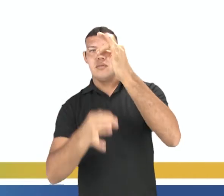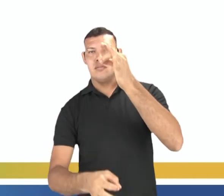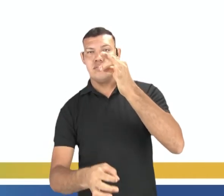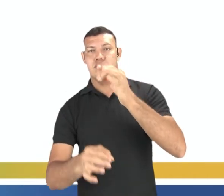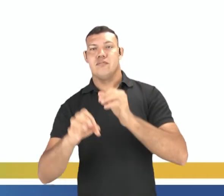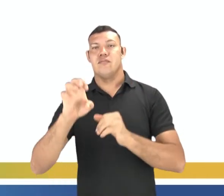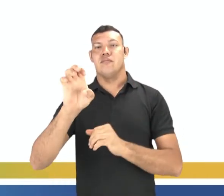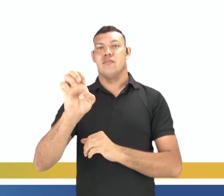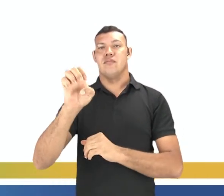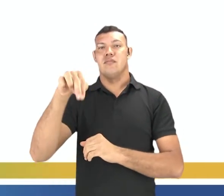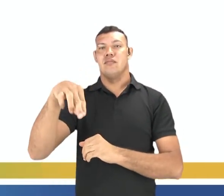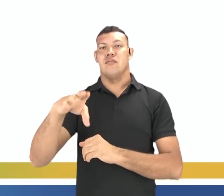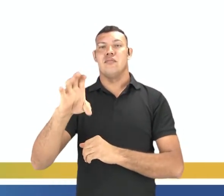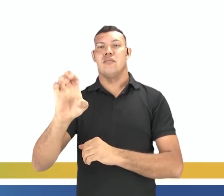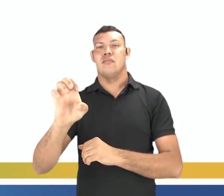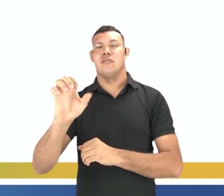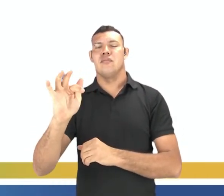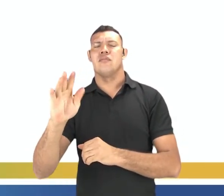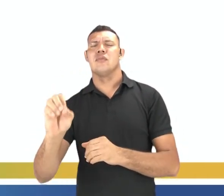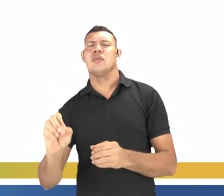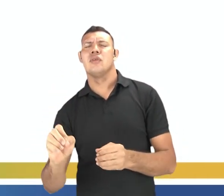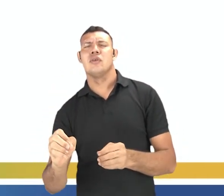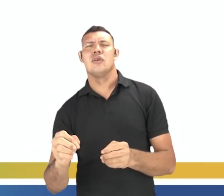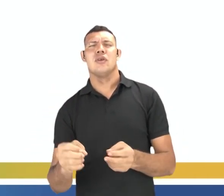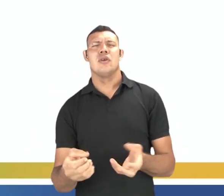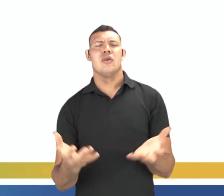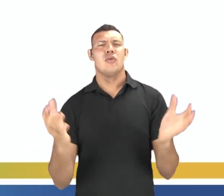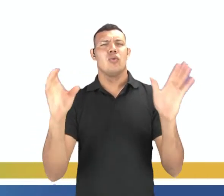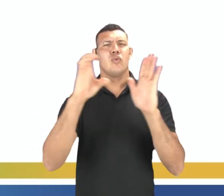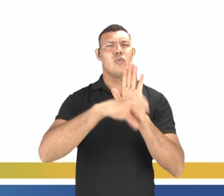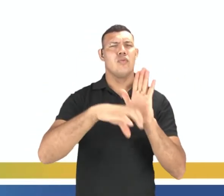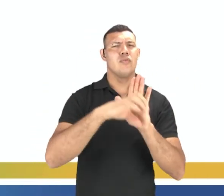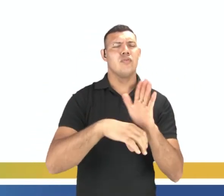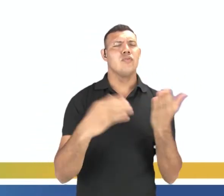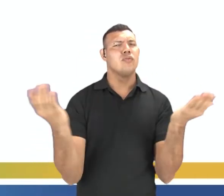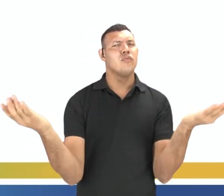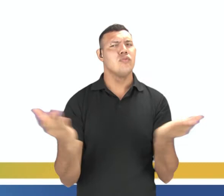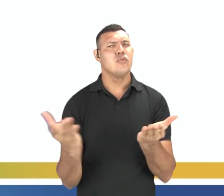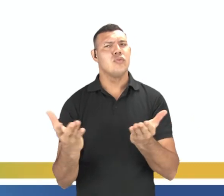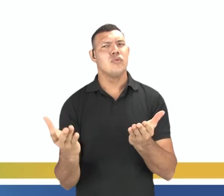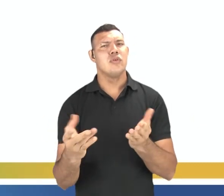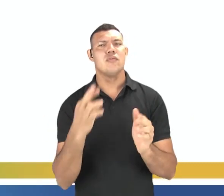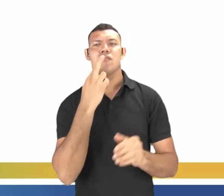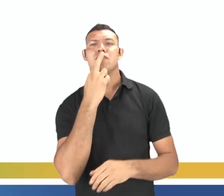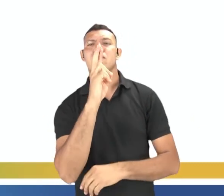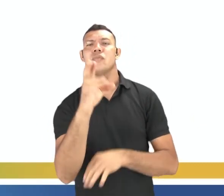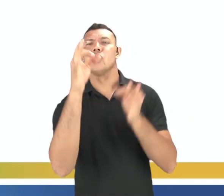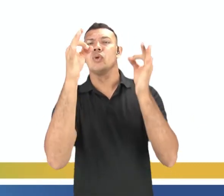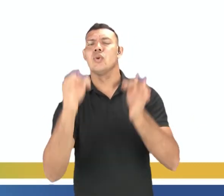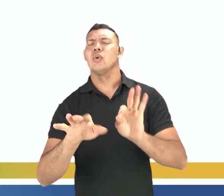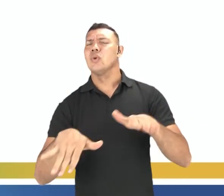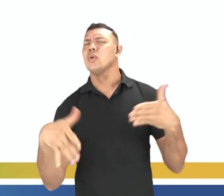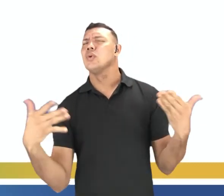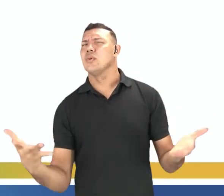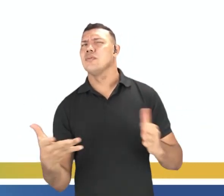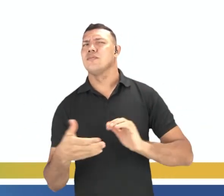Então, com base na aula de hoje, qual você acredita que seja a resposta correta?